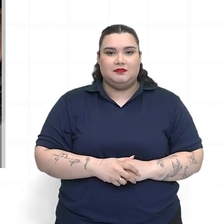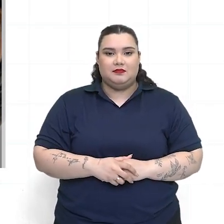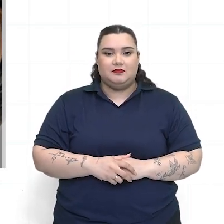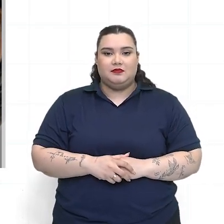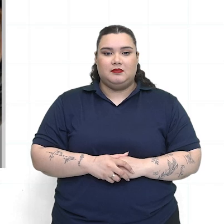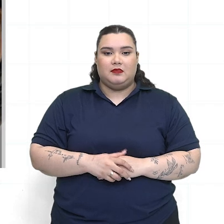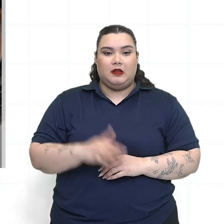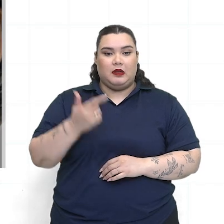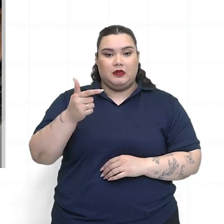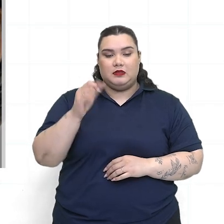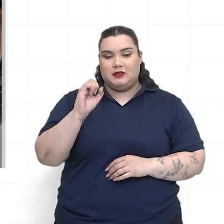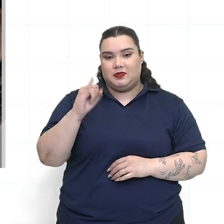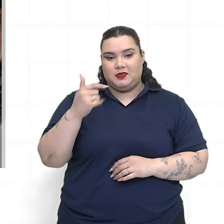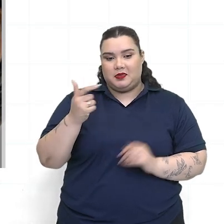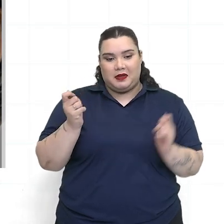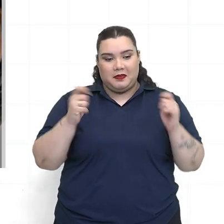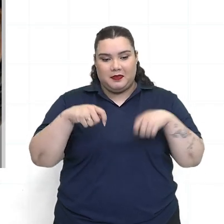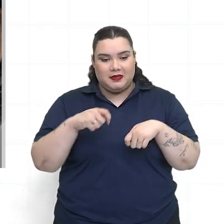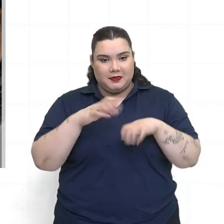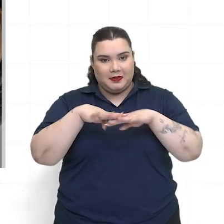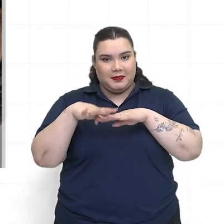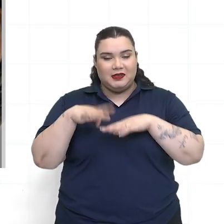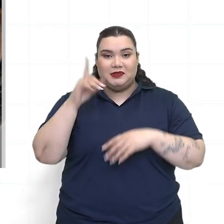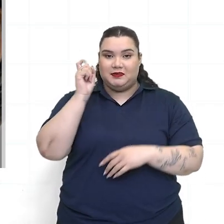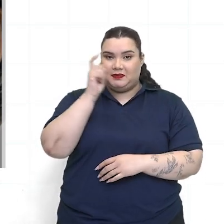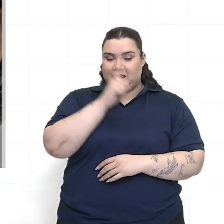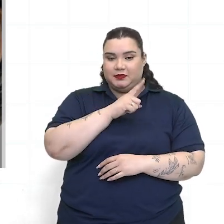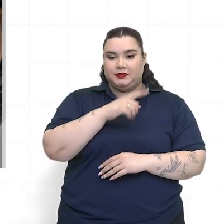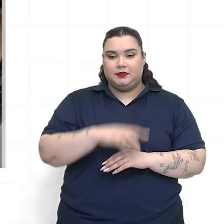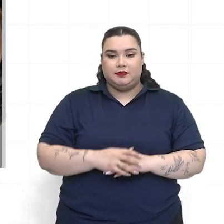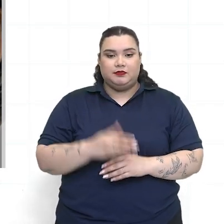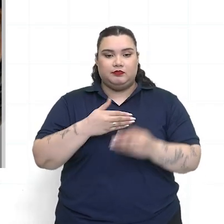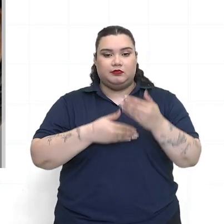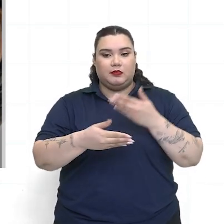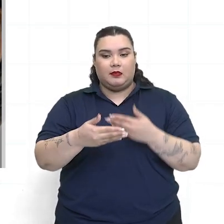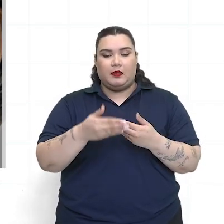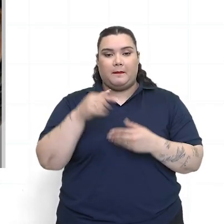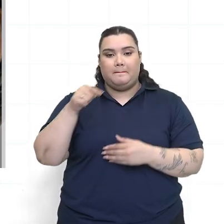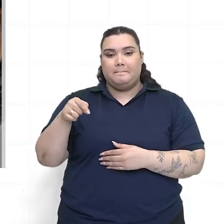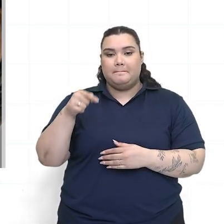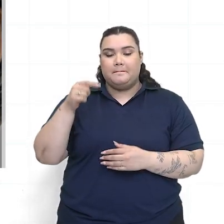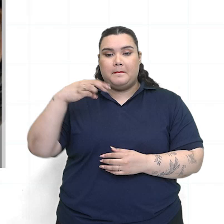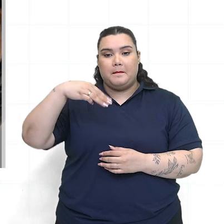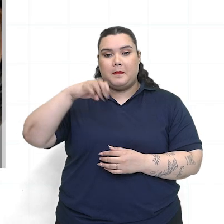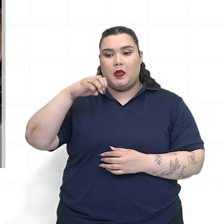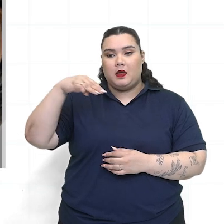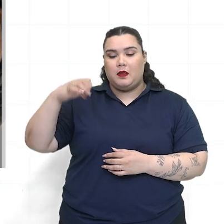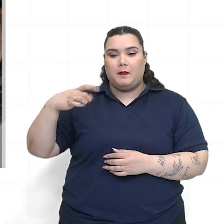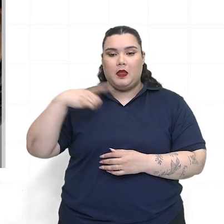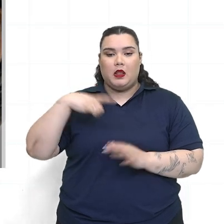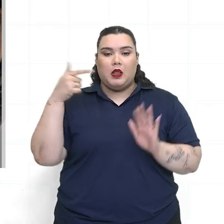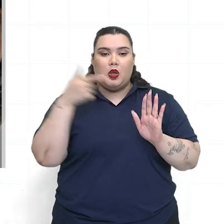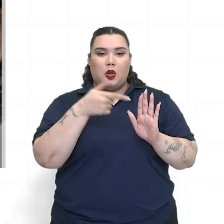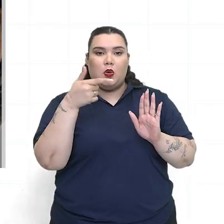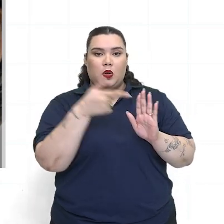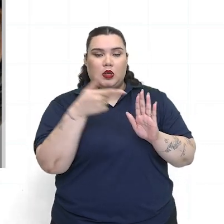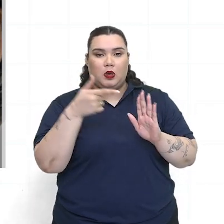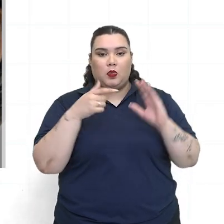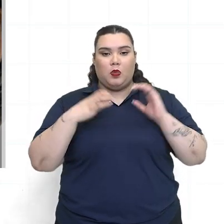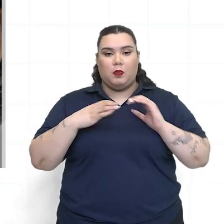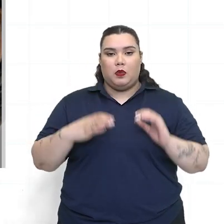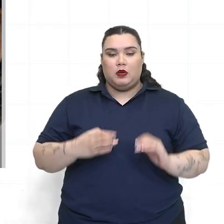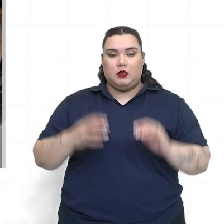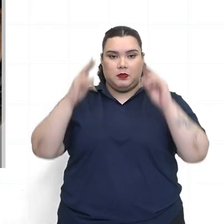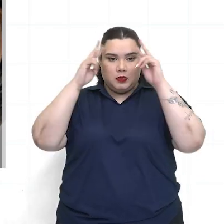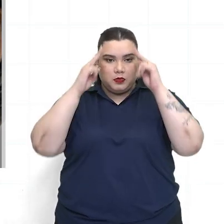tem aptidão para as matemáticas é bem complicado. Então vamos lá, os memes, eles ironizam o comportamento humano, justamente